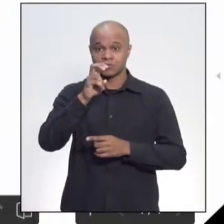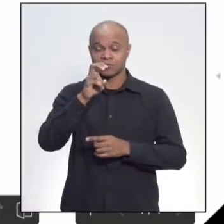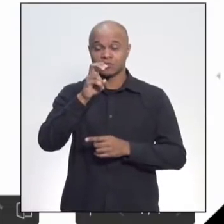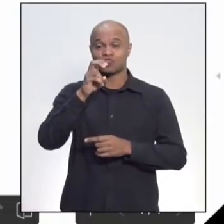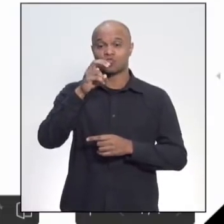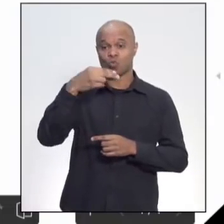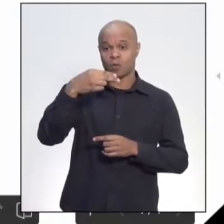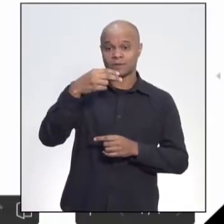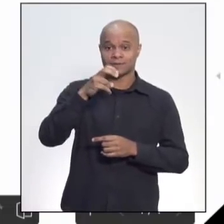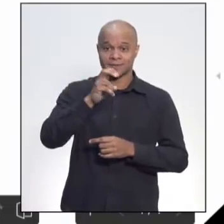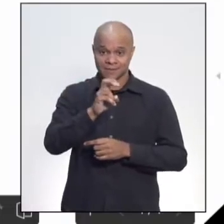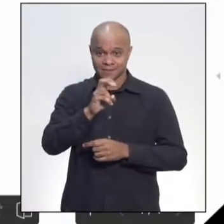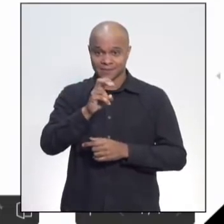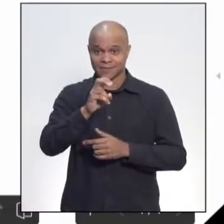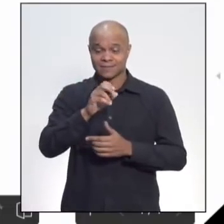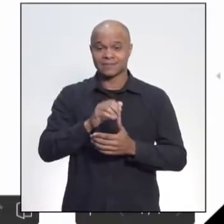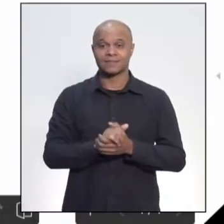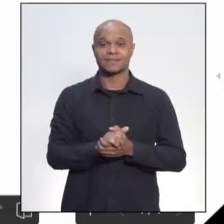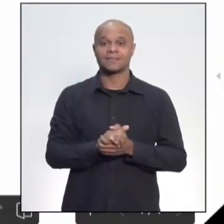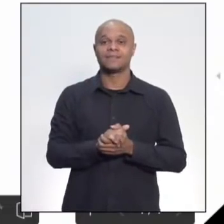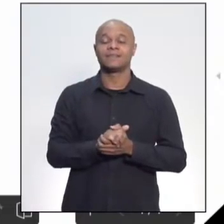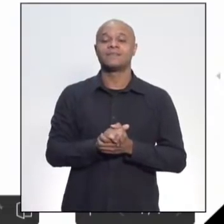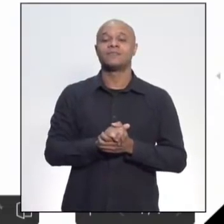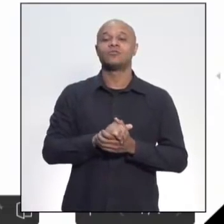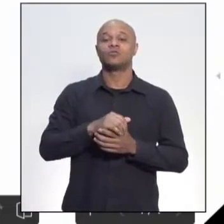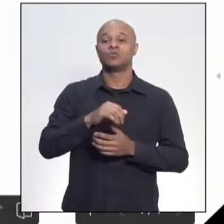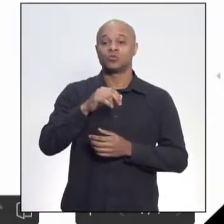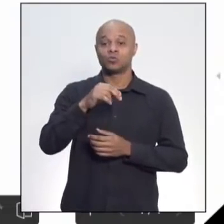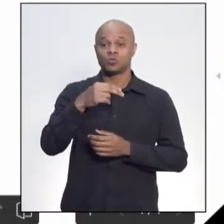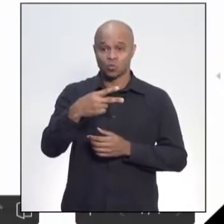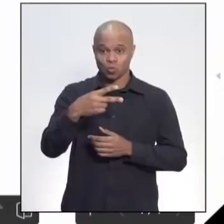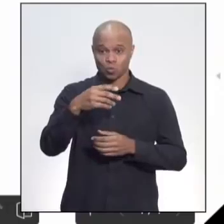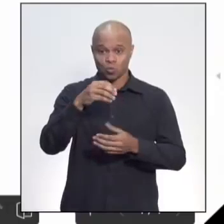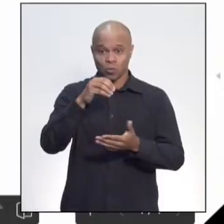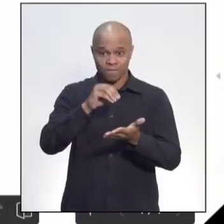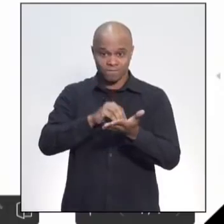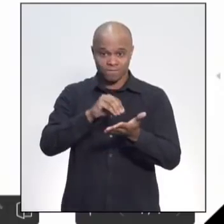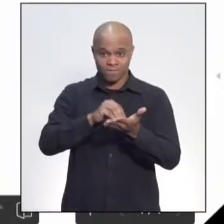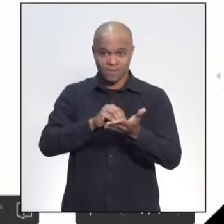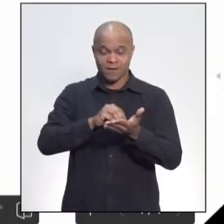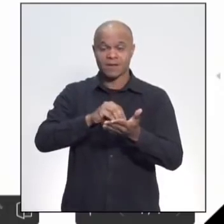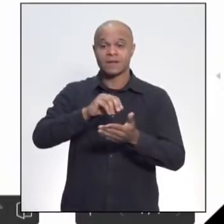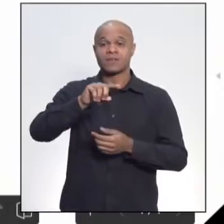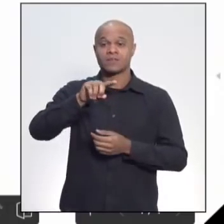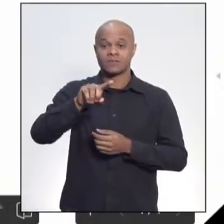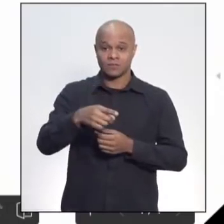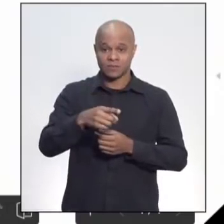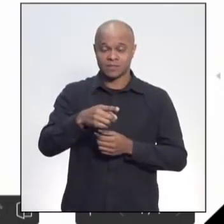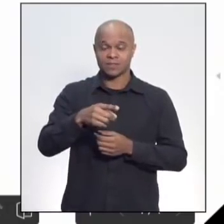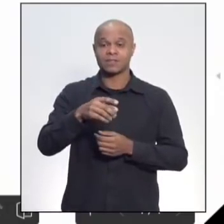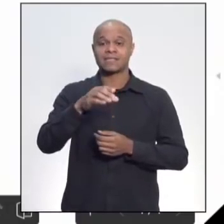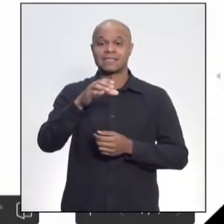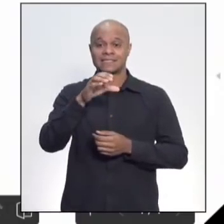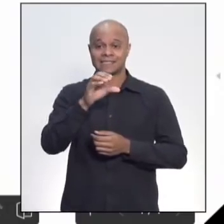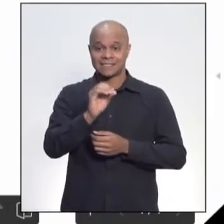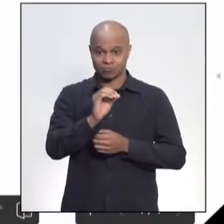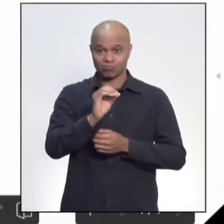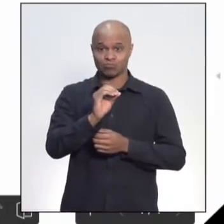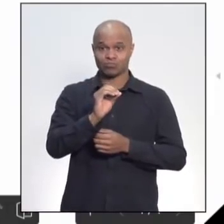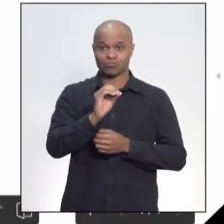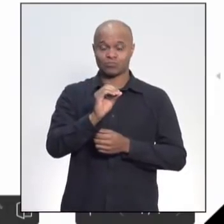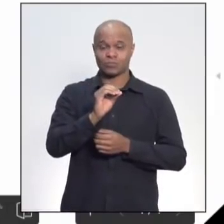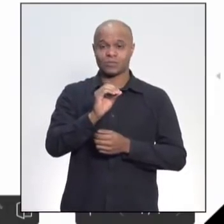dá 5. Para chegar no 7, estão sobrando 2. Coloco uma vírgula e coloco um 0. Lembra